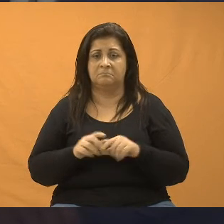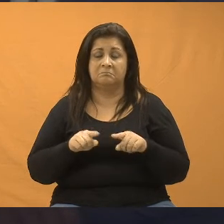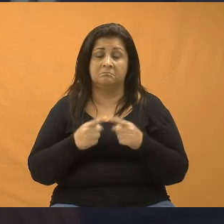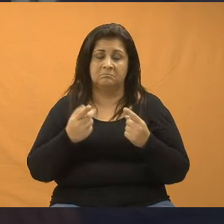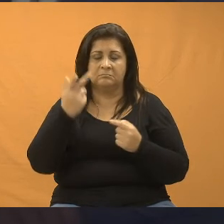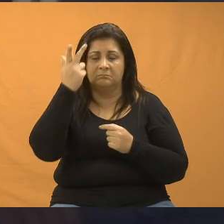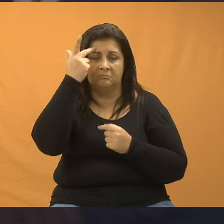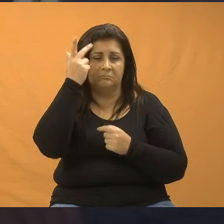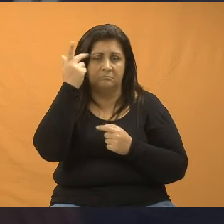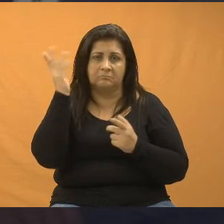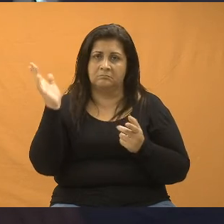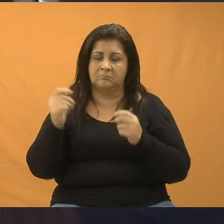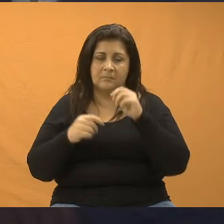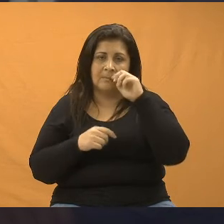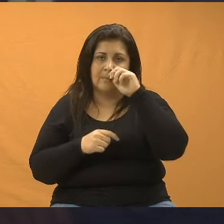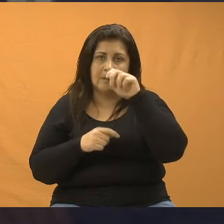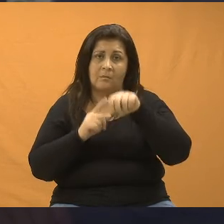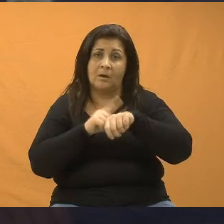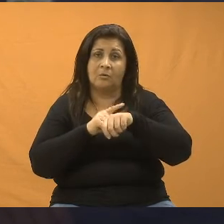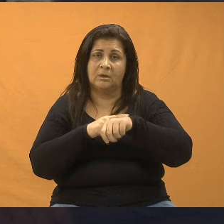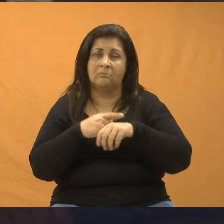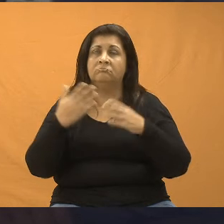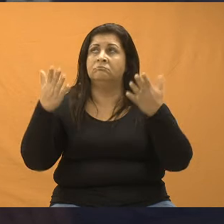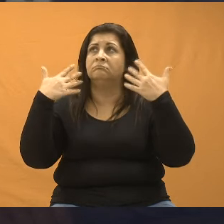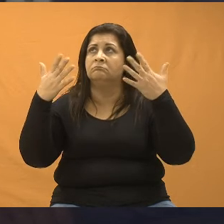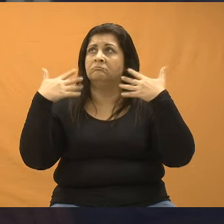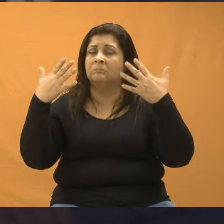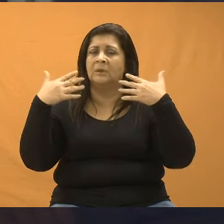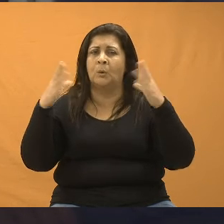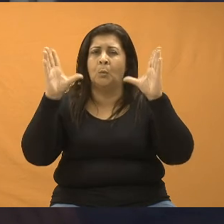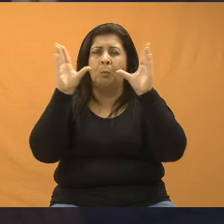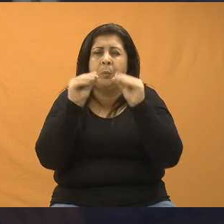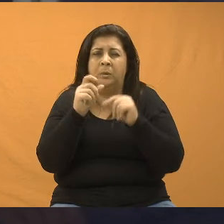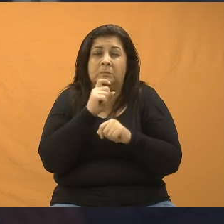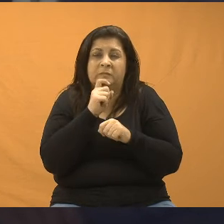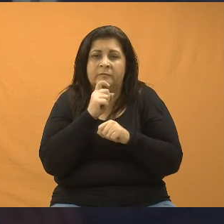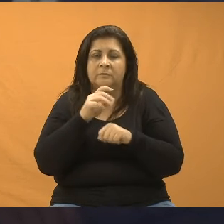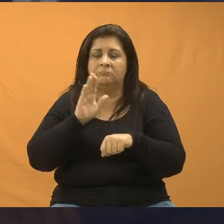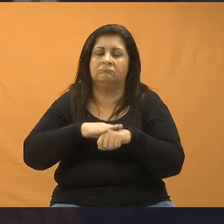natural, é assim mesmo, é a sazonalidade do tempo, chega essa época, as crianças